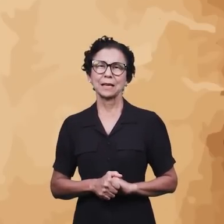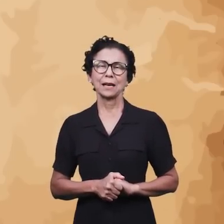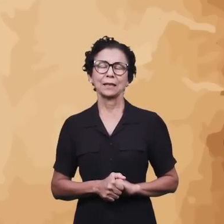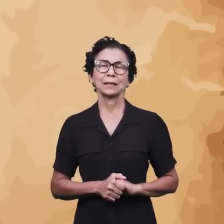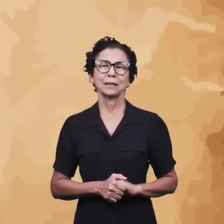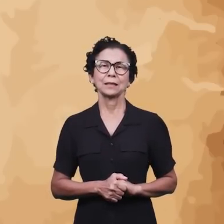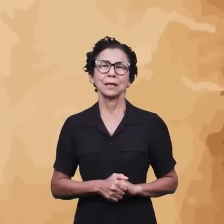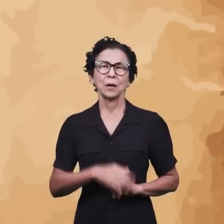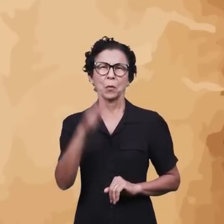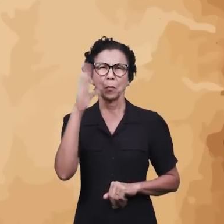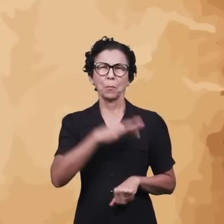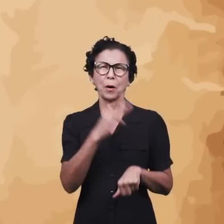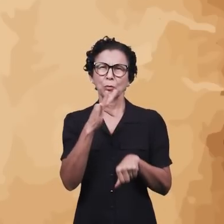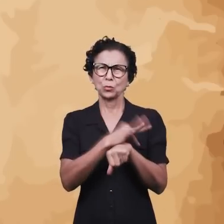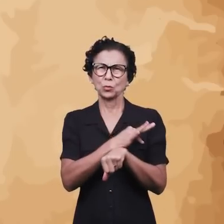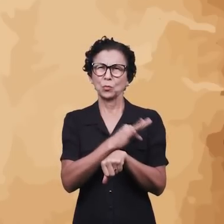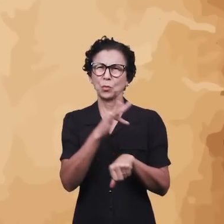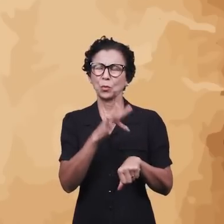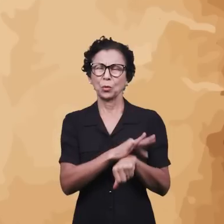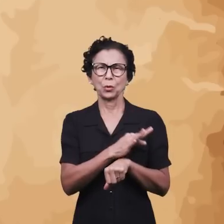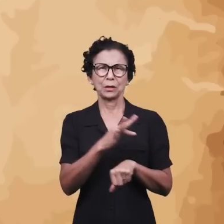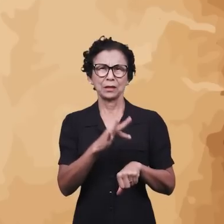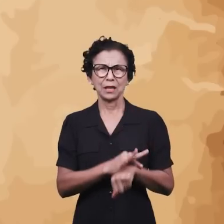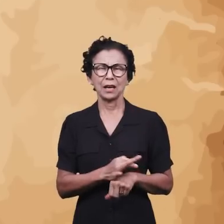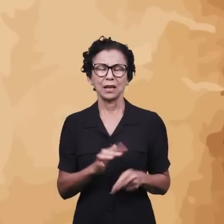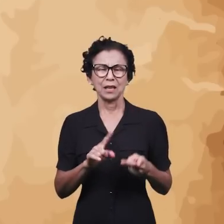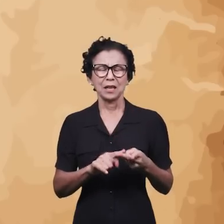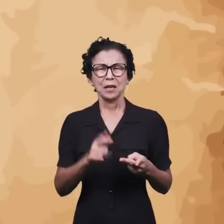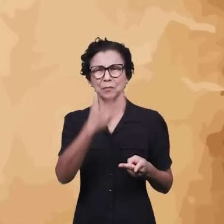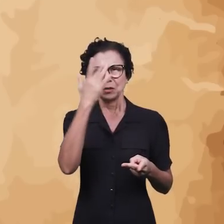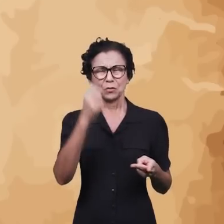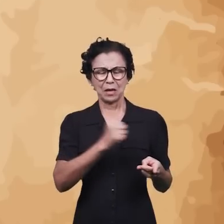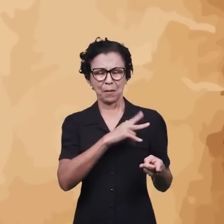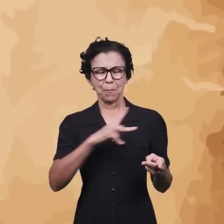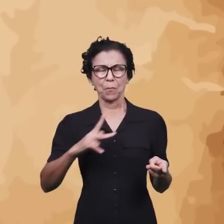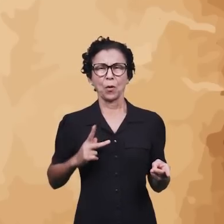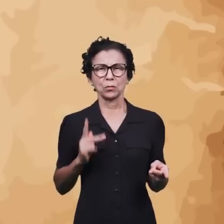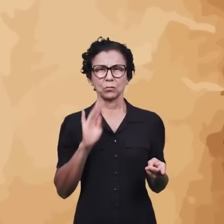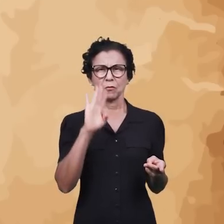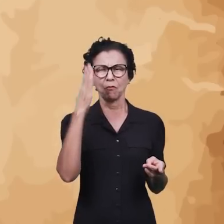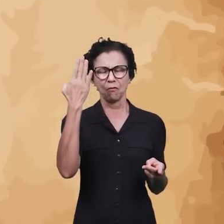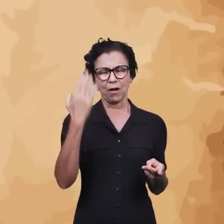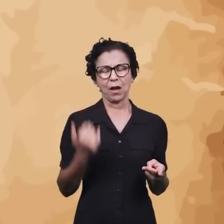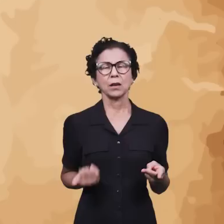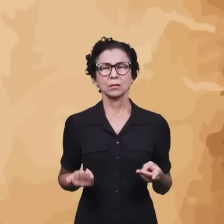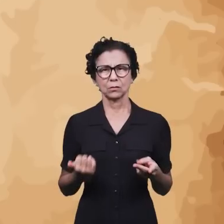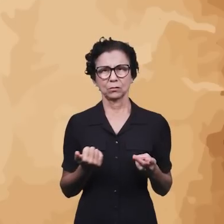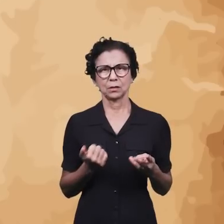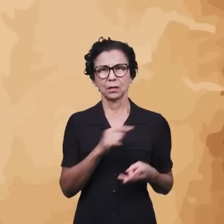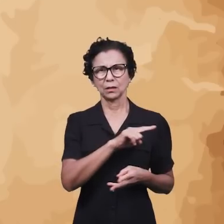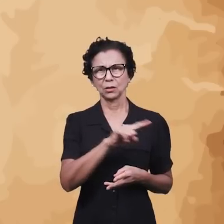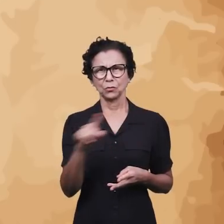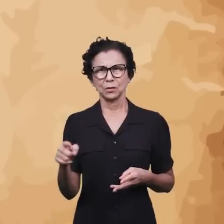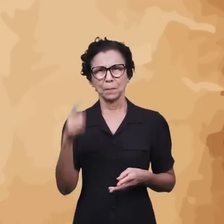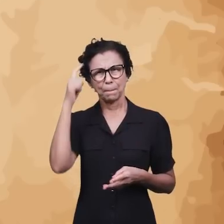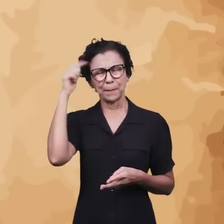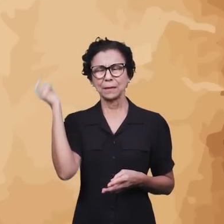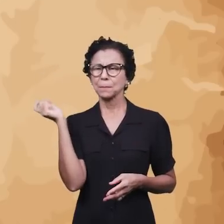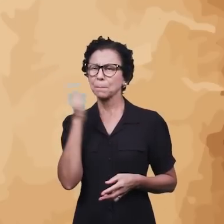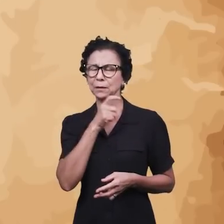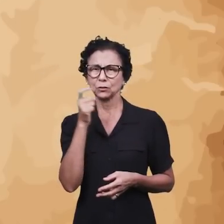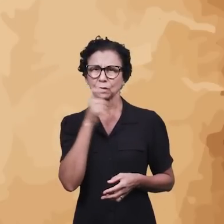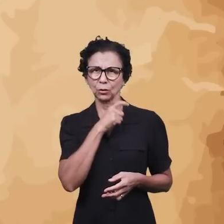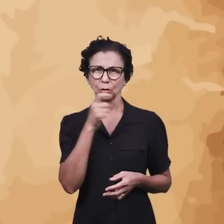suportar ou tolerar os maus, né? E aqueles que dizem ser apóstolos e não são, e tu os achastes mentirosos, está no capítulo